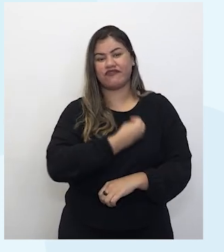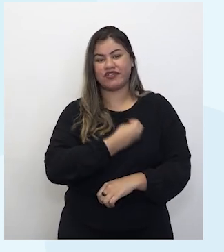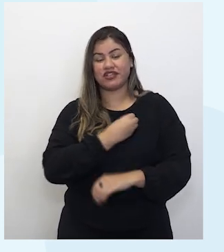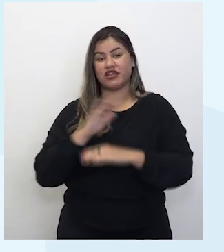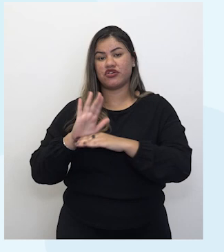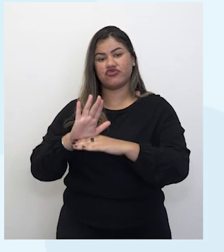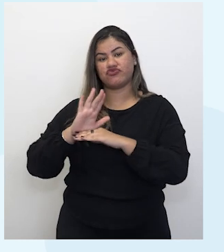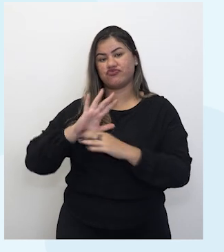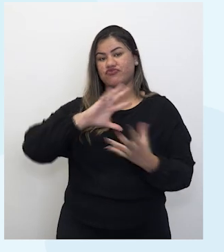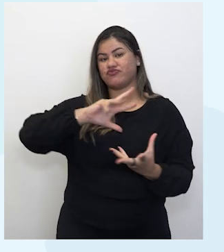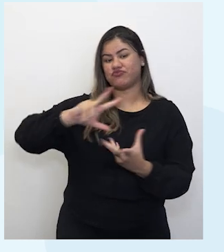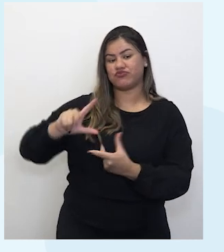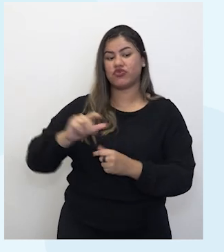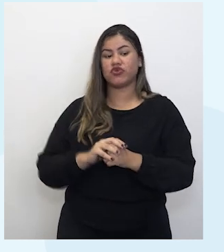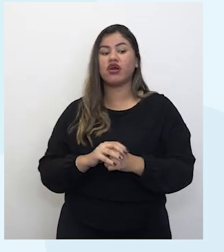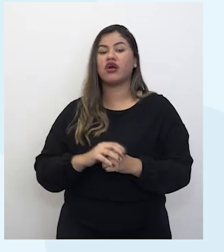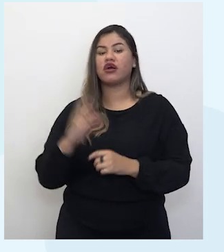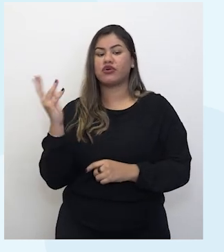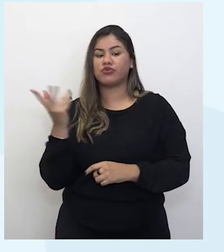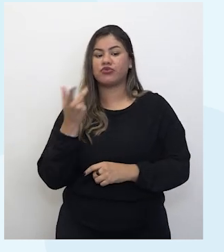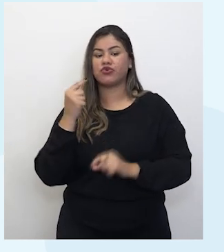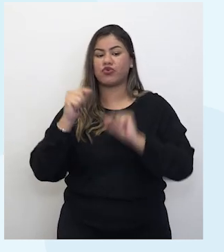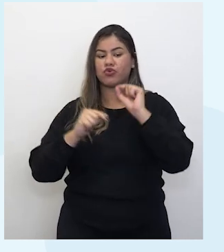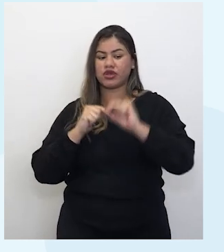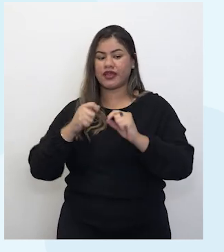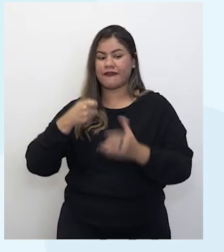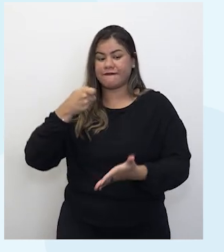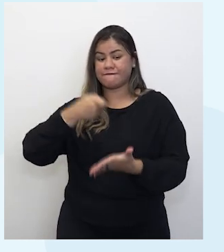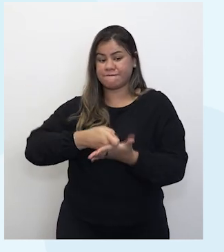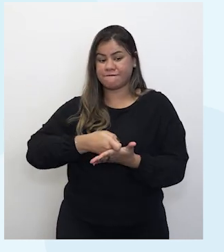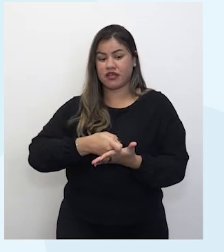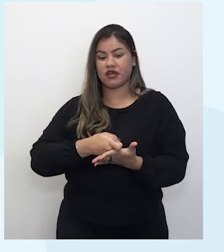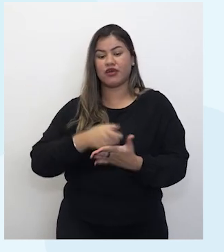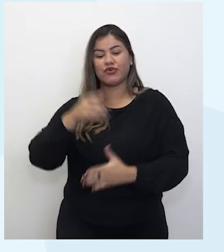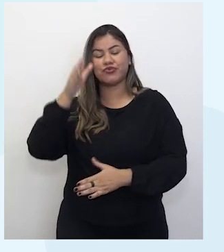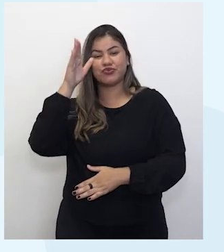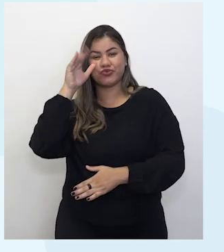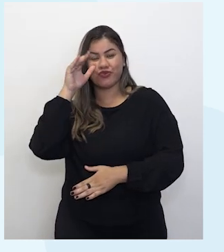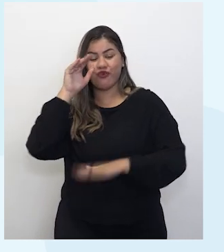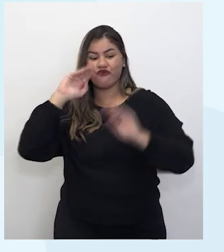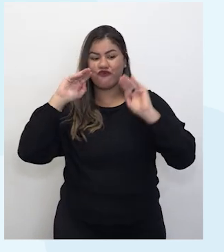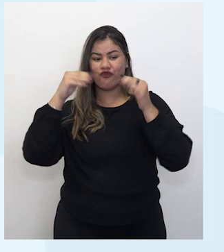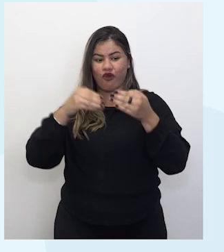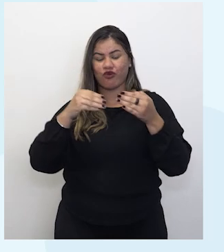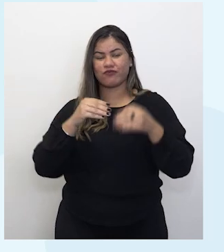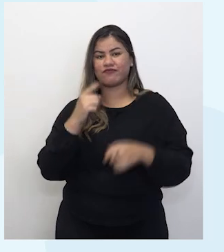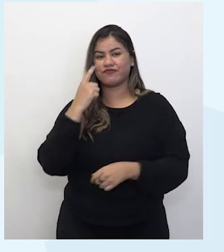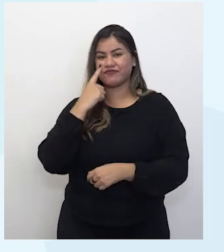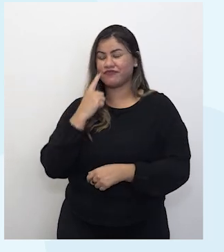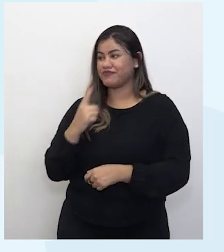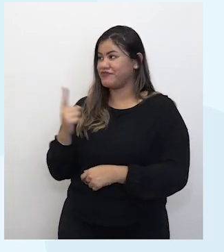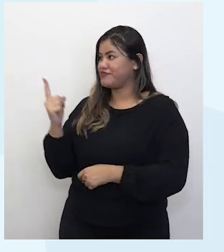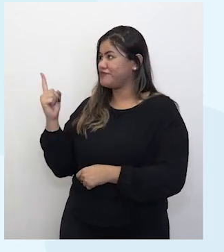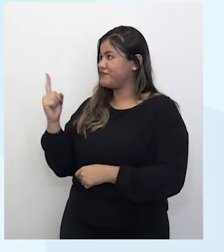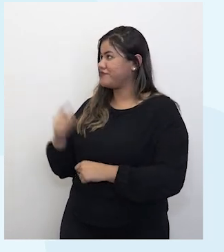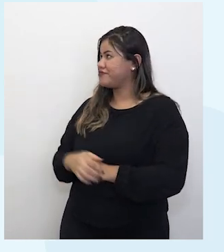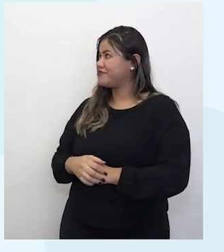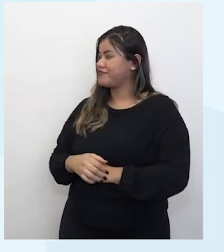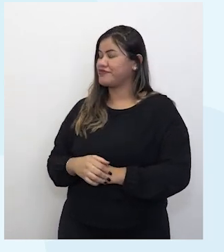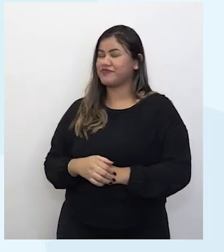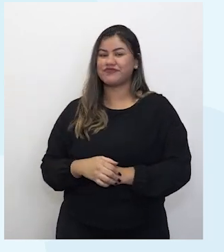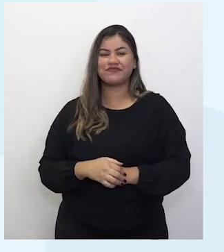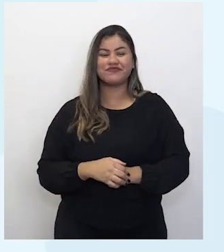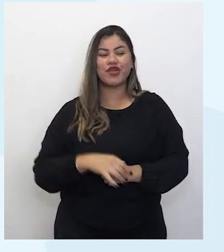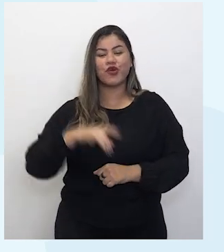E as competências são determinação, curiosidade para aprender e foco. Então, observem aí a